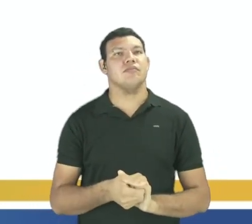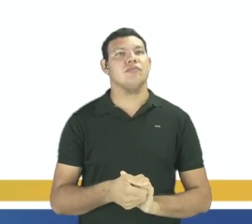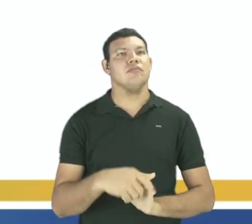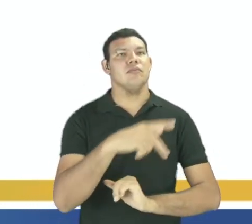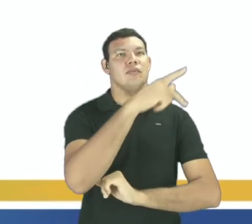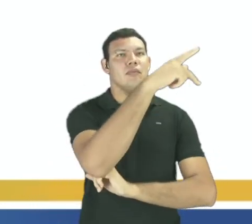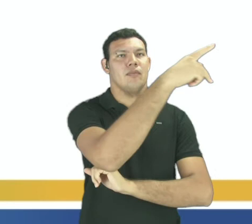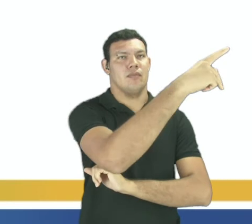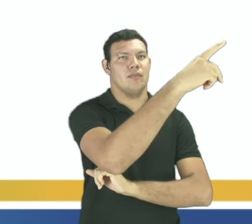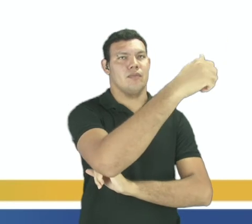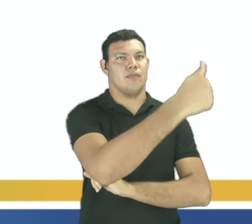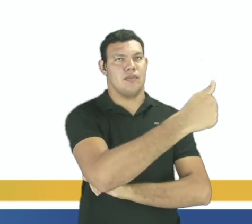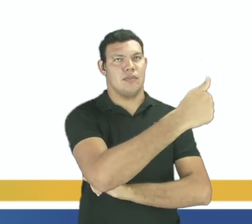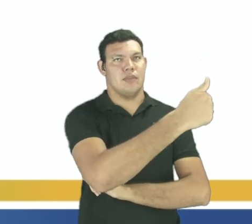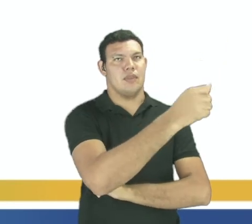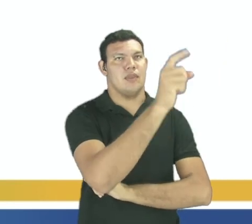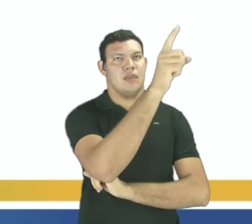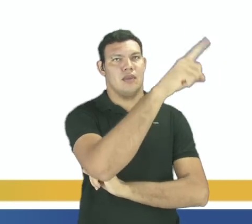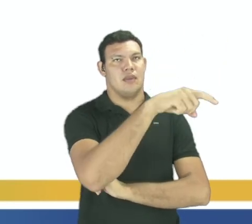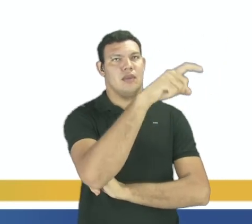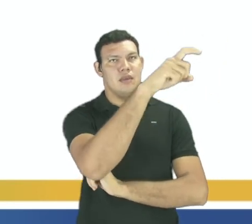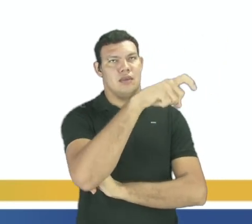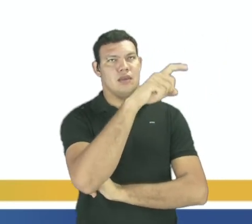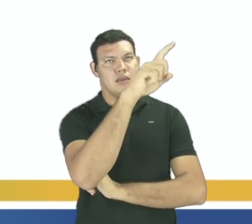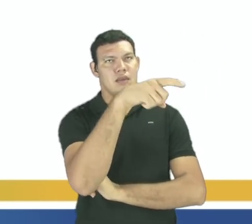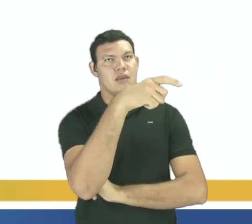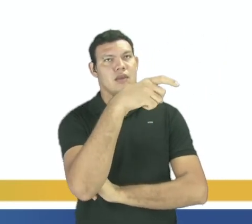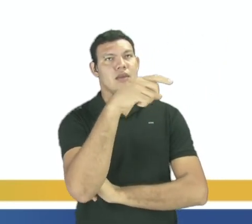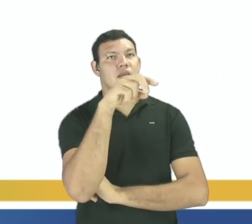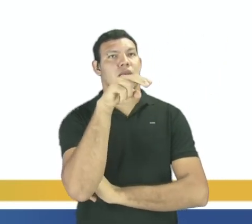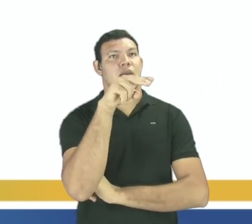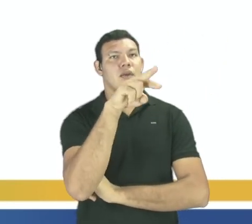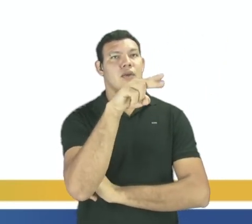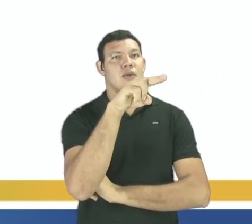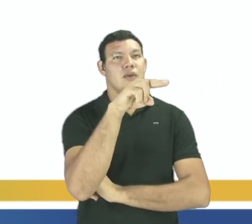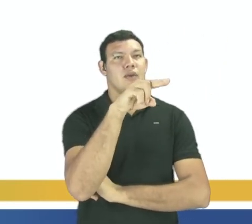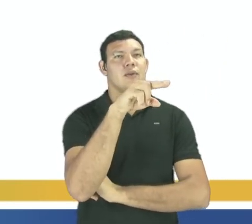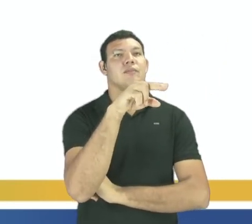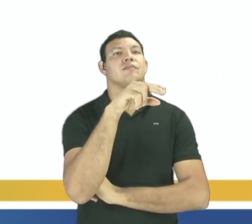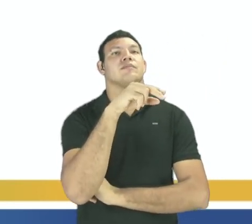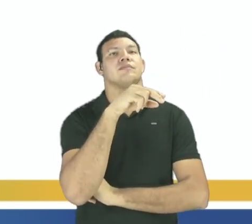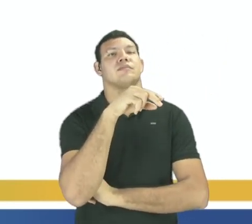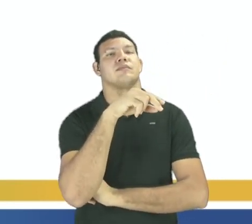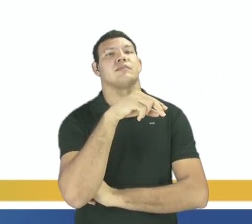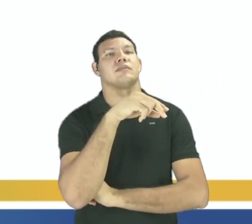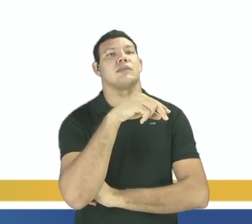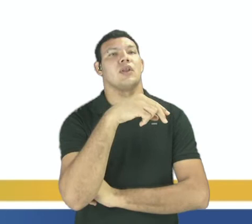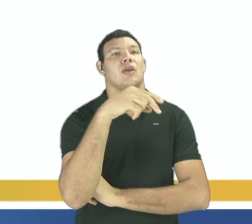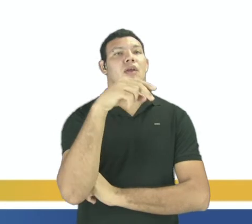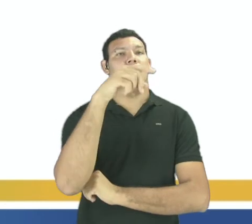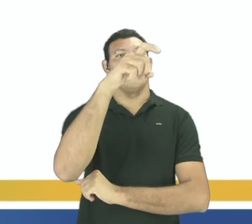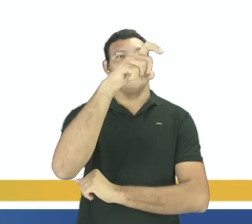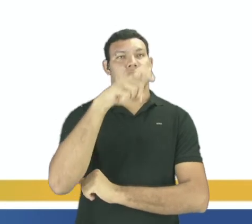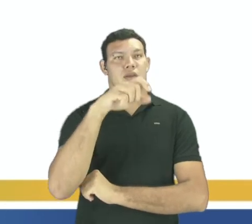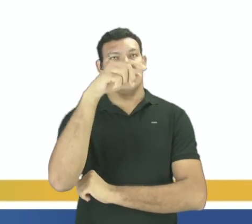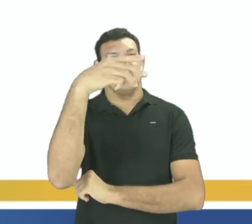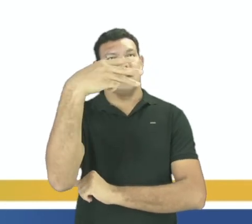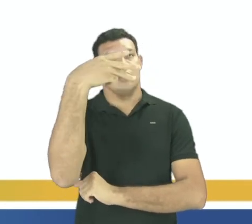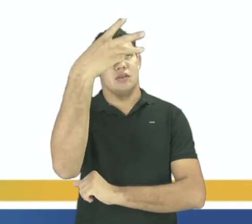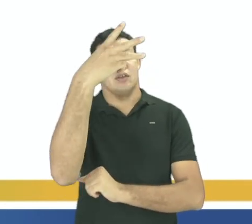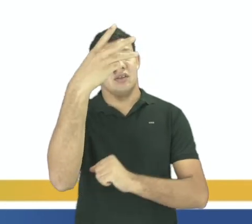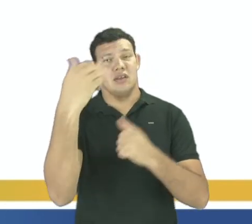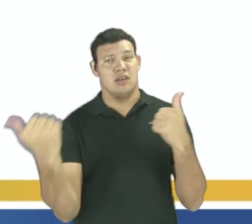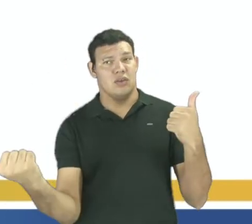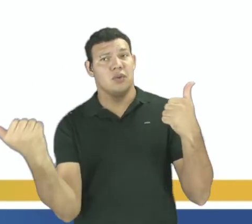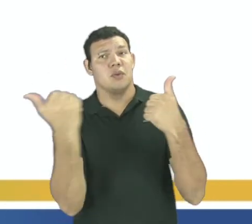e P2 menos P1 de x mais a P3 menos a P2. Então, nós vamos substituir